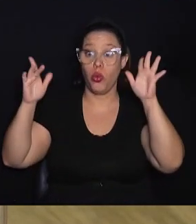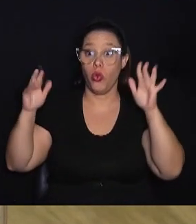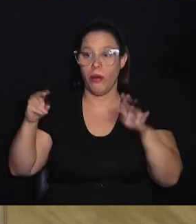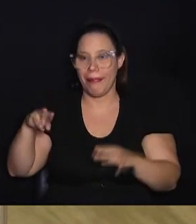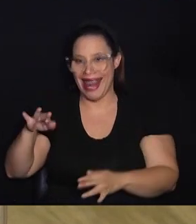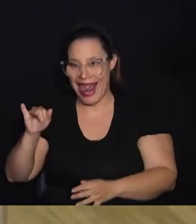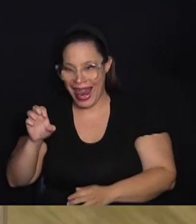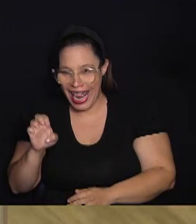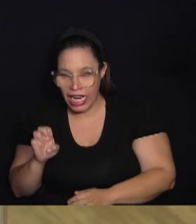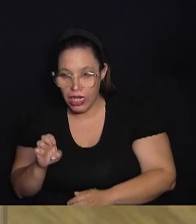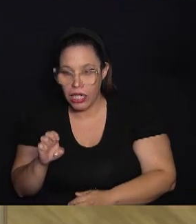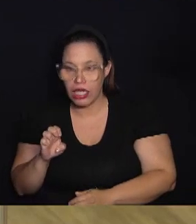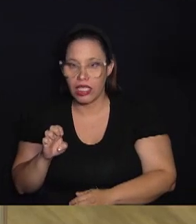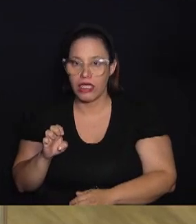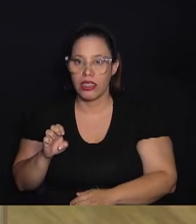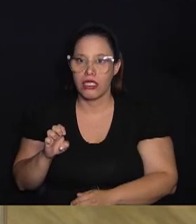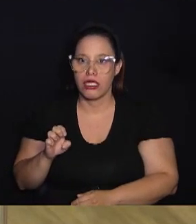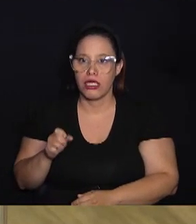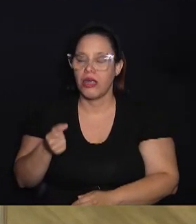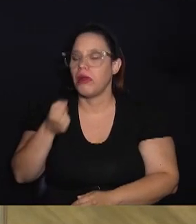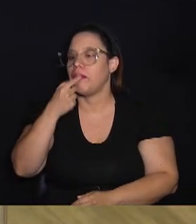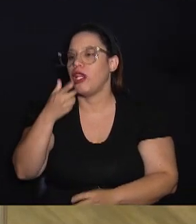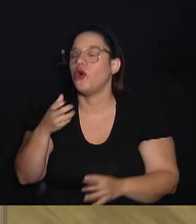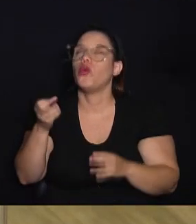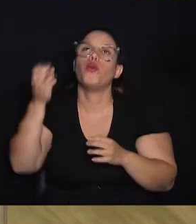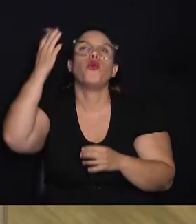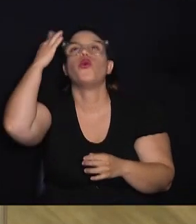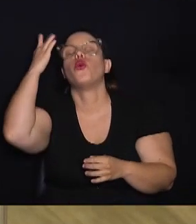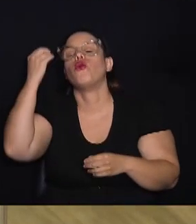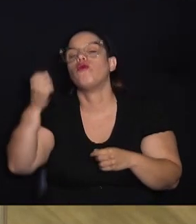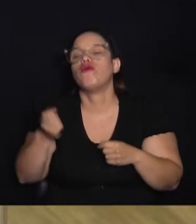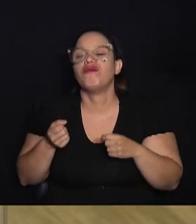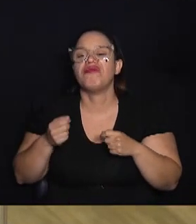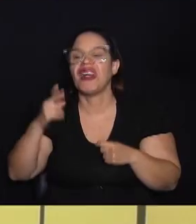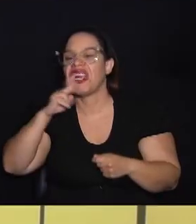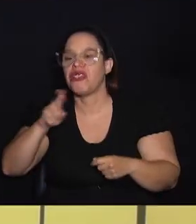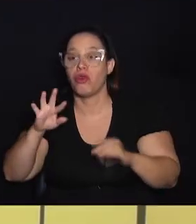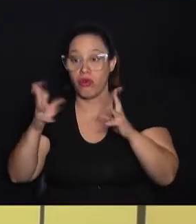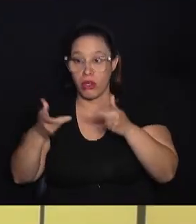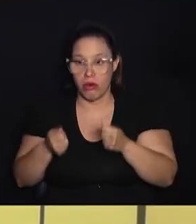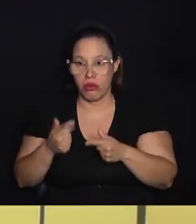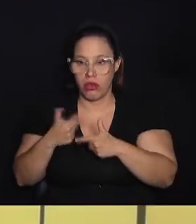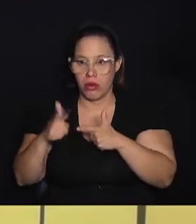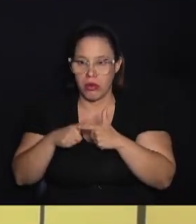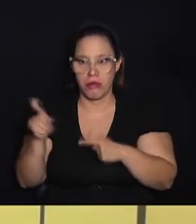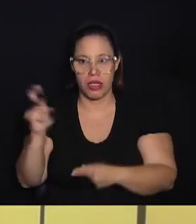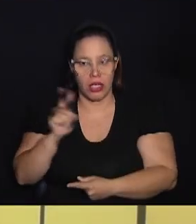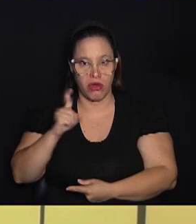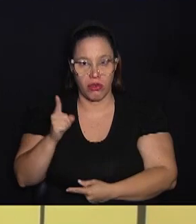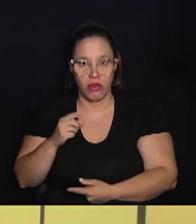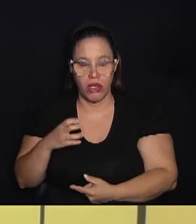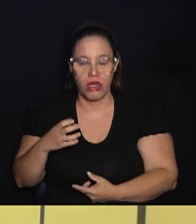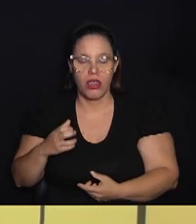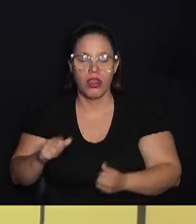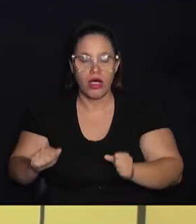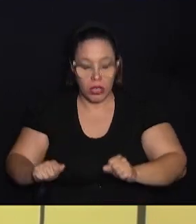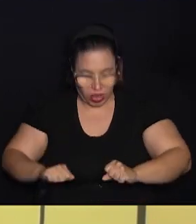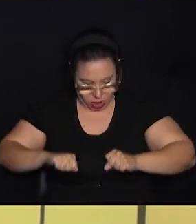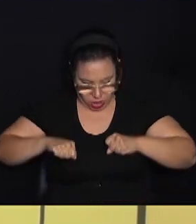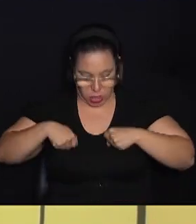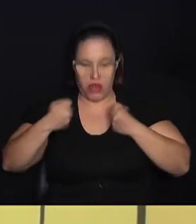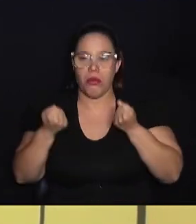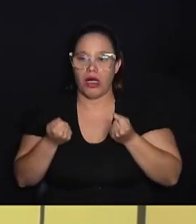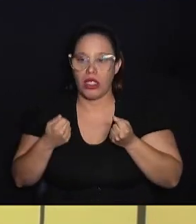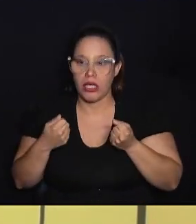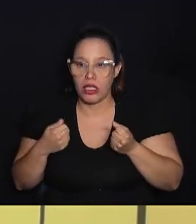gente tem uma pílula mágica que você toma e que vai resolver todos os seus problemas tem que ter uma atitude em relação